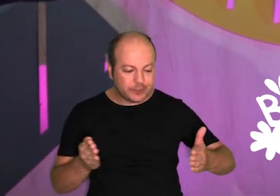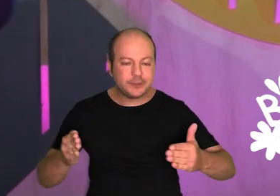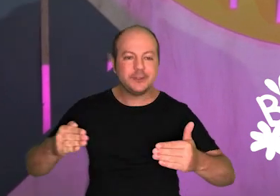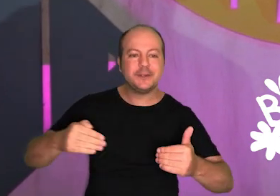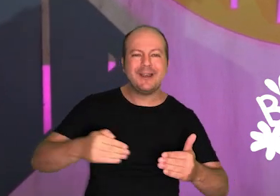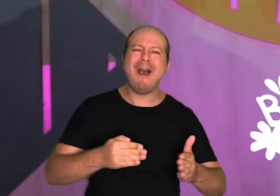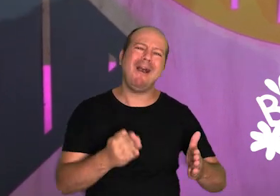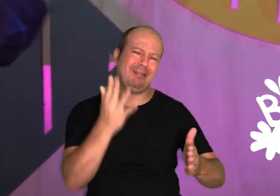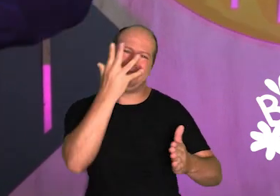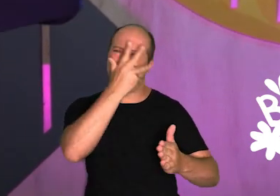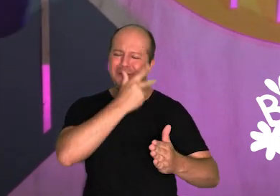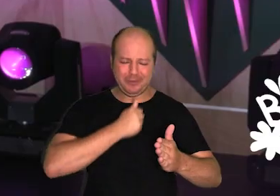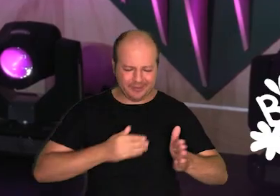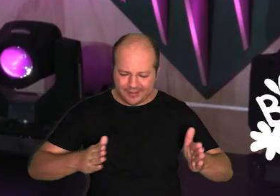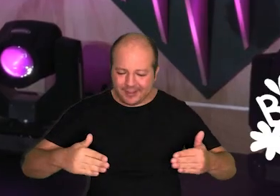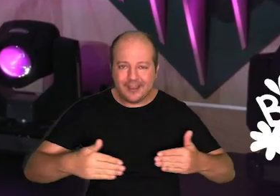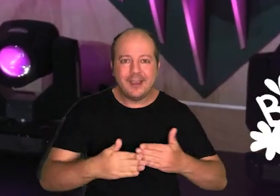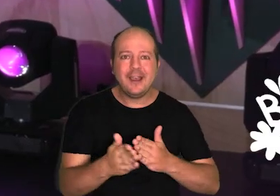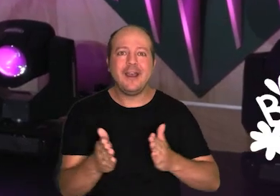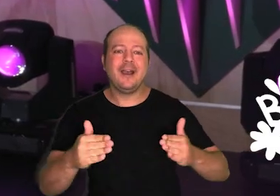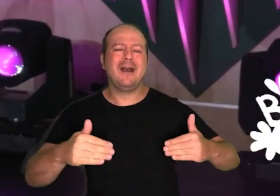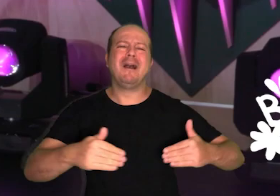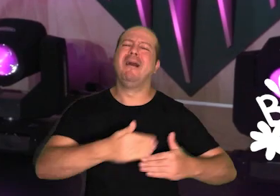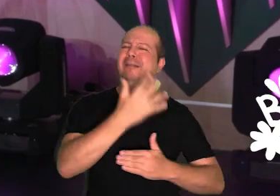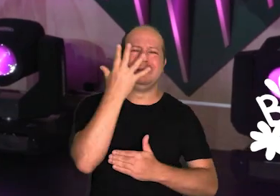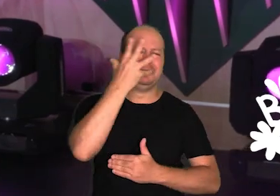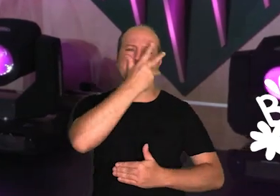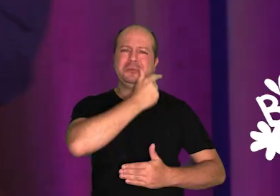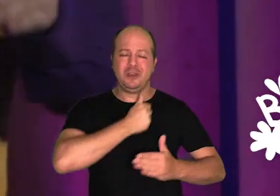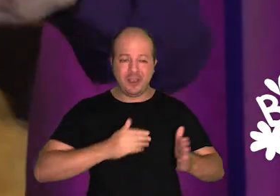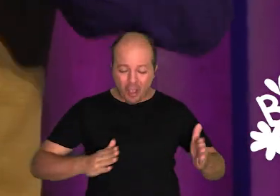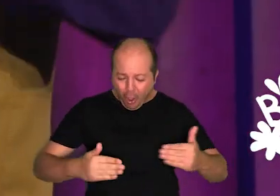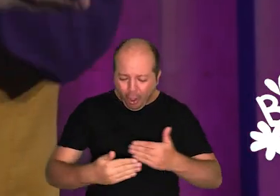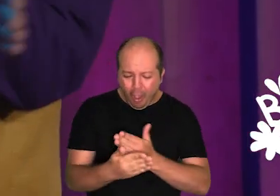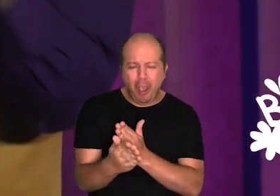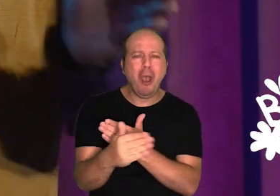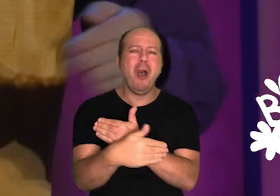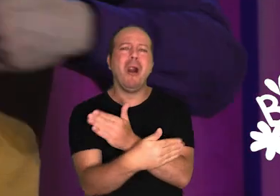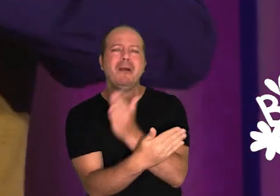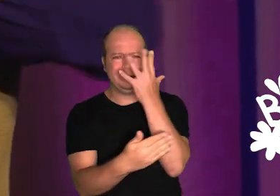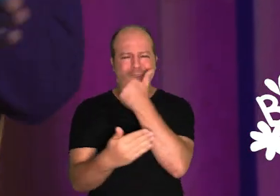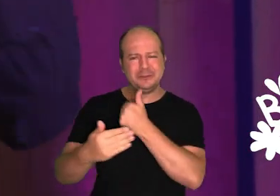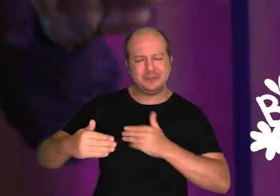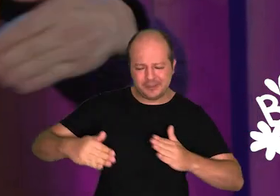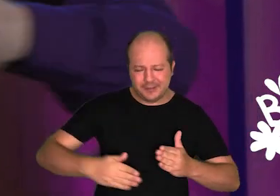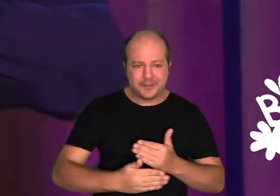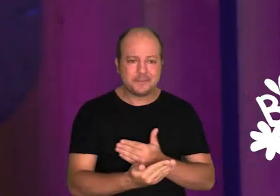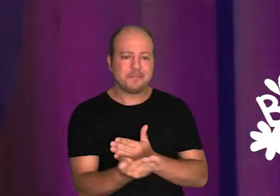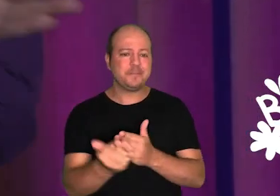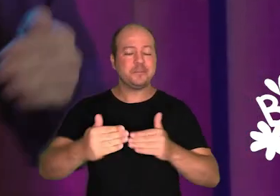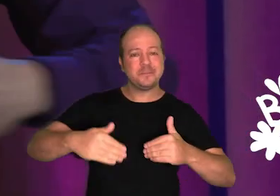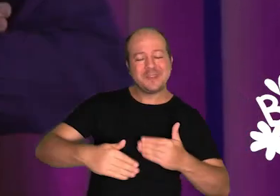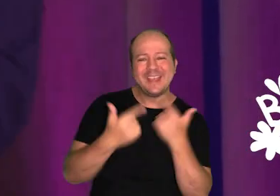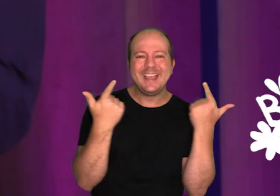dois. Que lindo, gente. Tá muito lindo. Tá muito lindo isso. Ó os peixinhos. Que coisa mais linda. Isso aqui na oficina